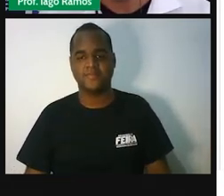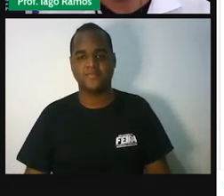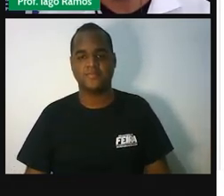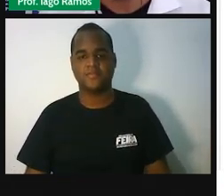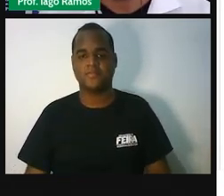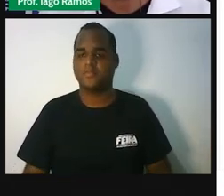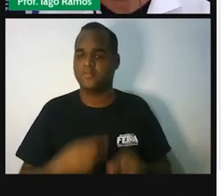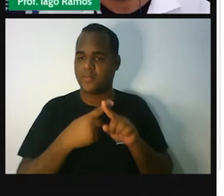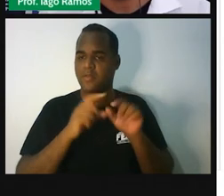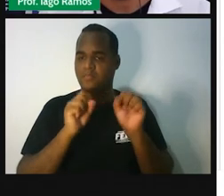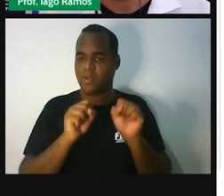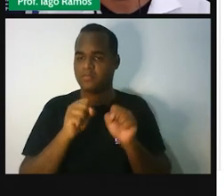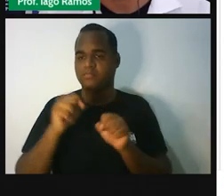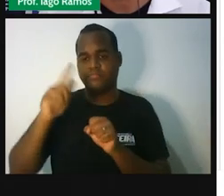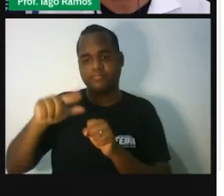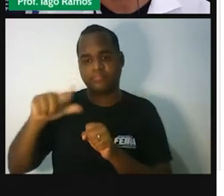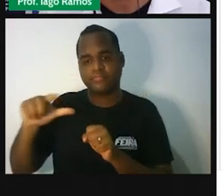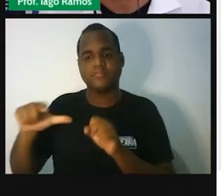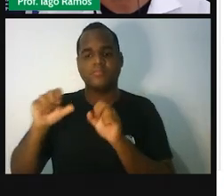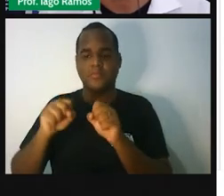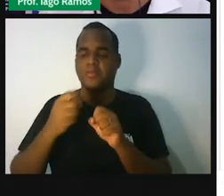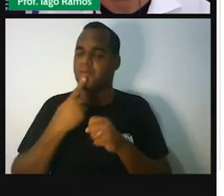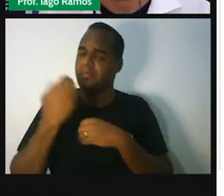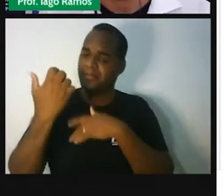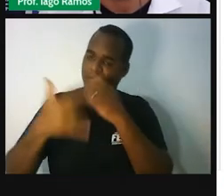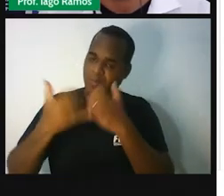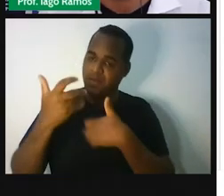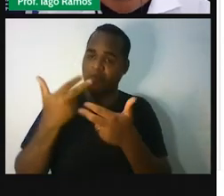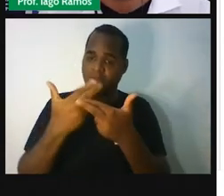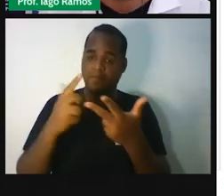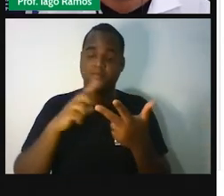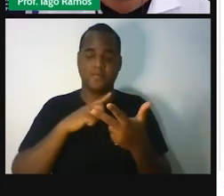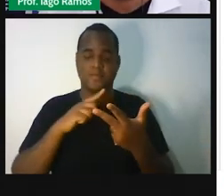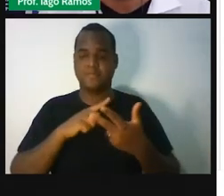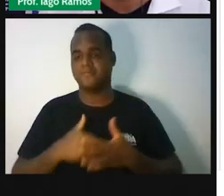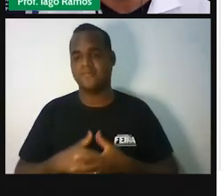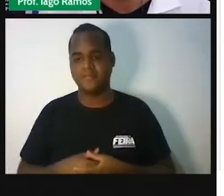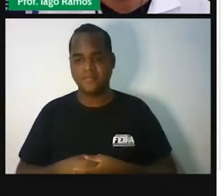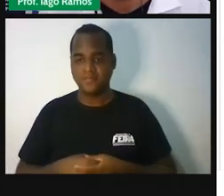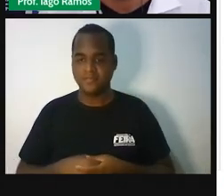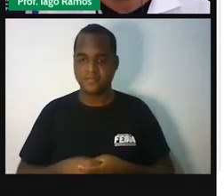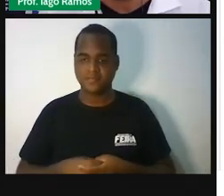Porque pode repetir, né? Eu falei isso várias vezes.